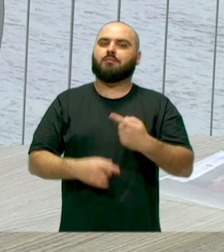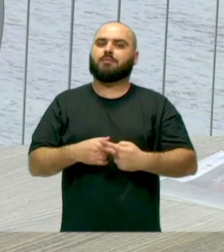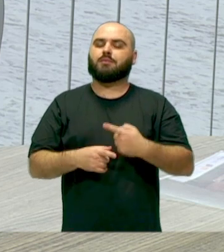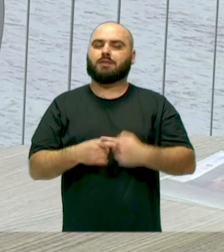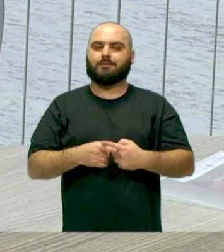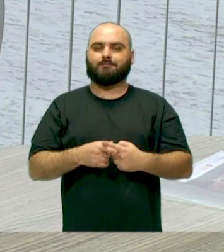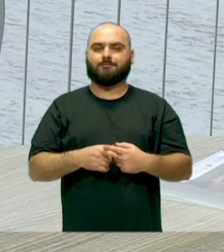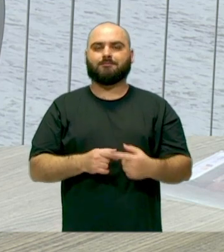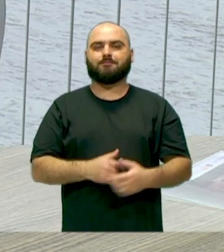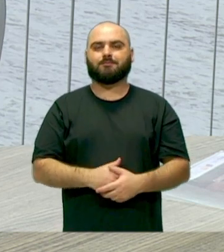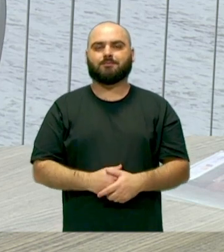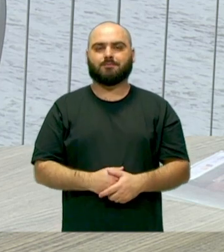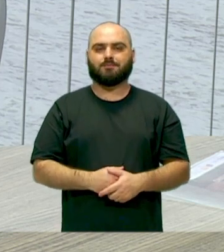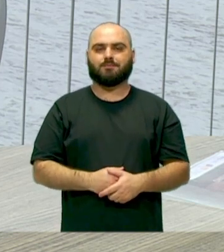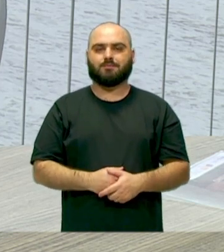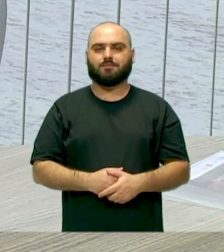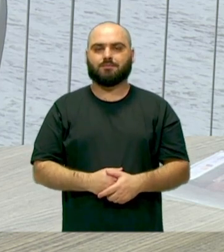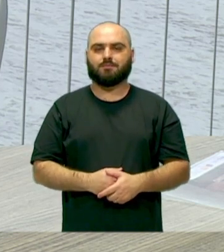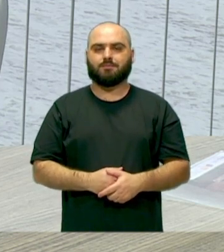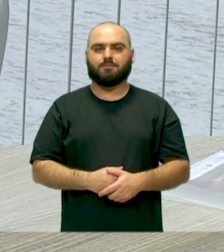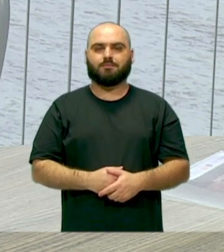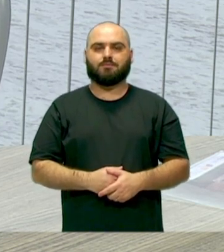Porque